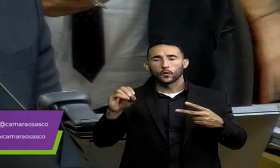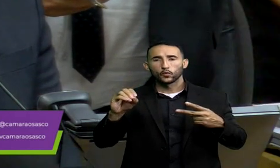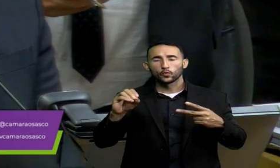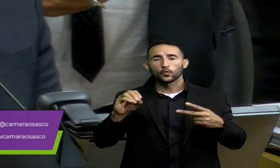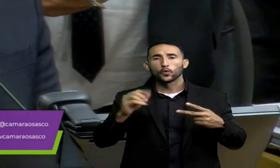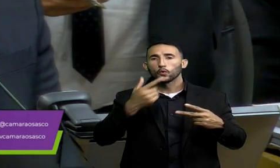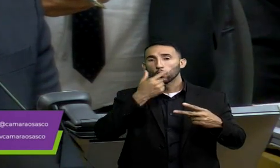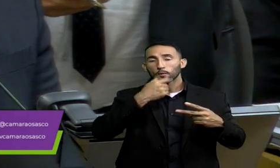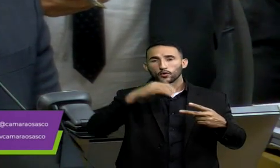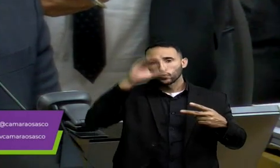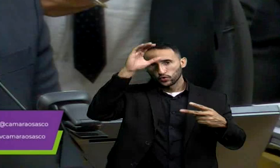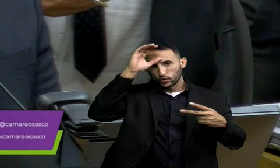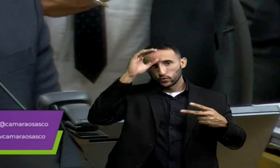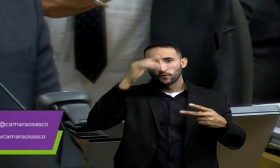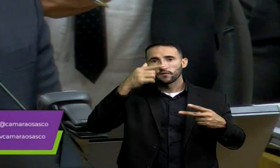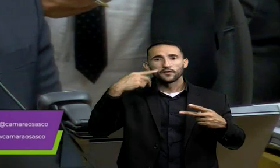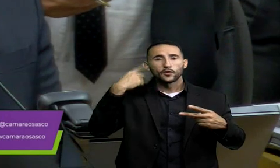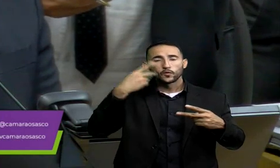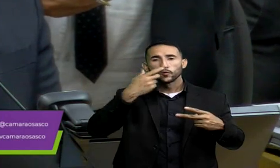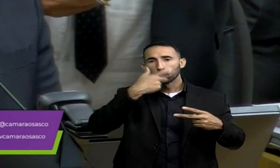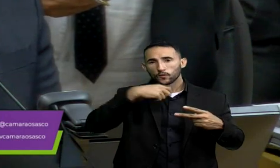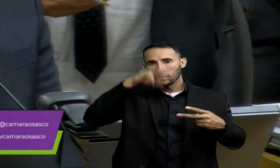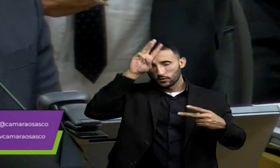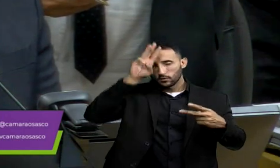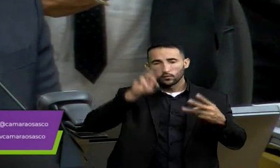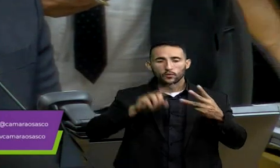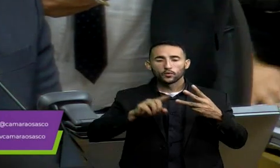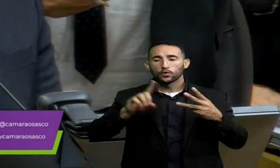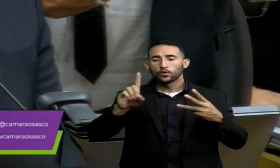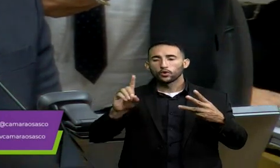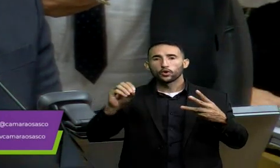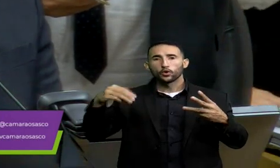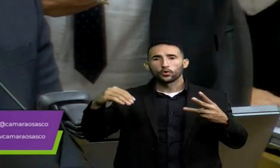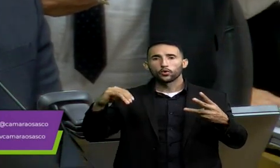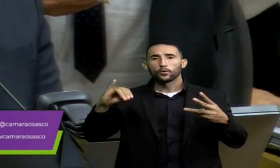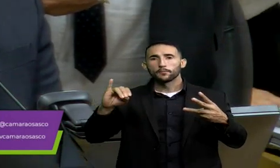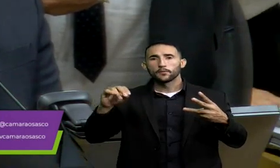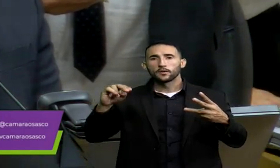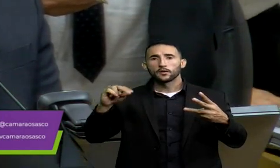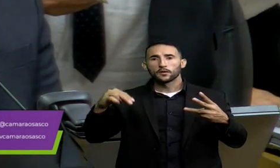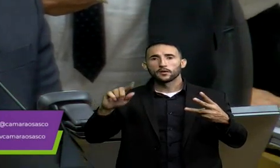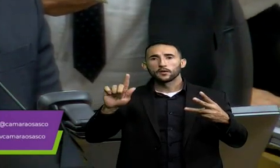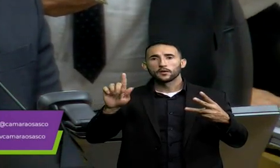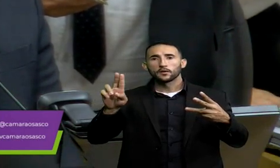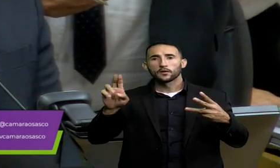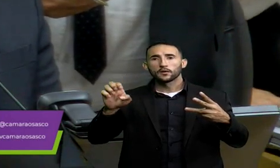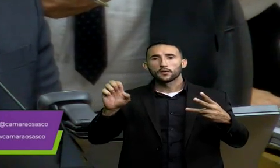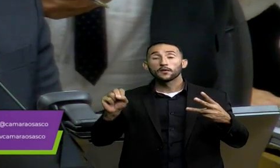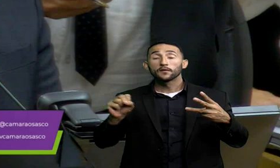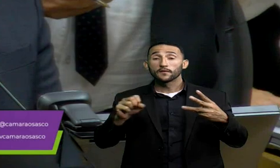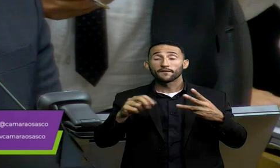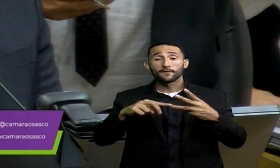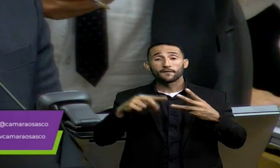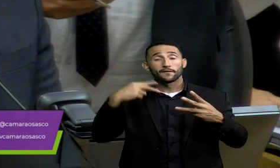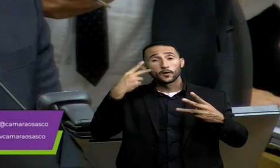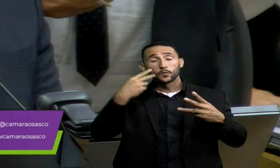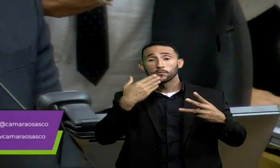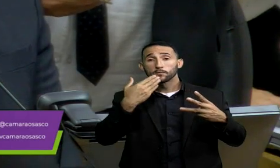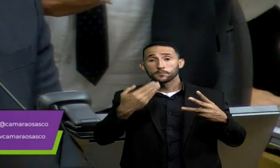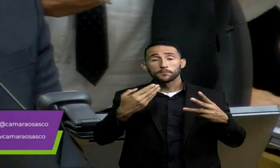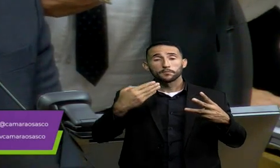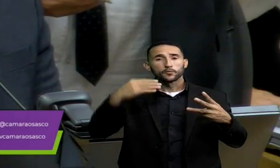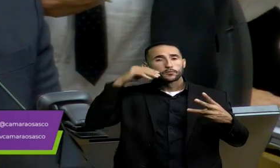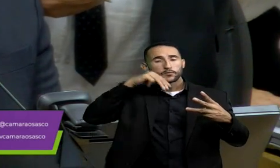Julião eed do vereador Julião José Trindade a pedido do nobre Vereador Michel e Anderson